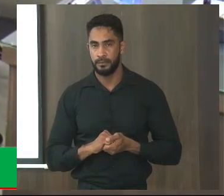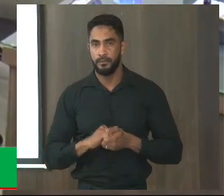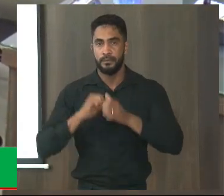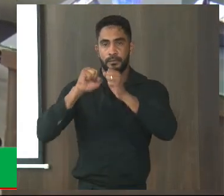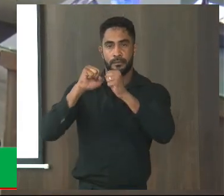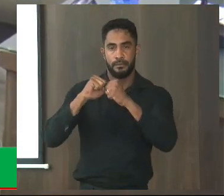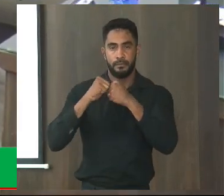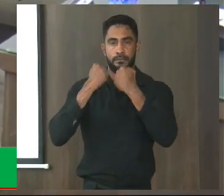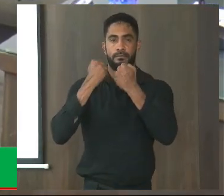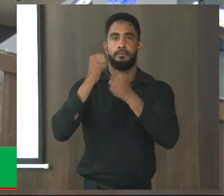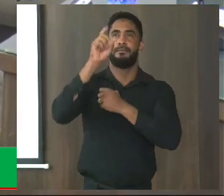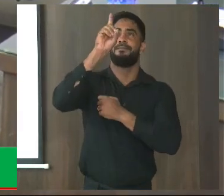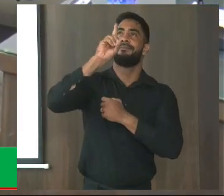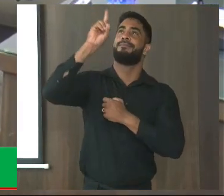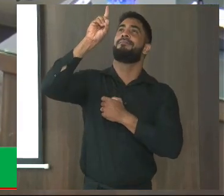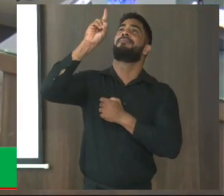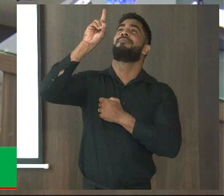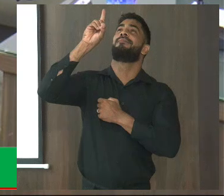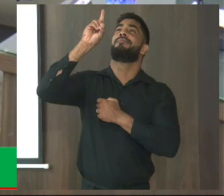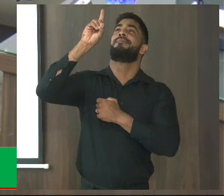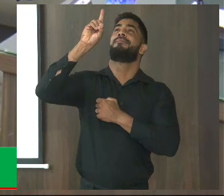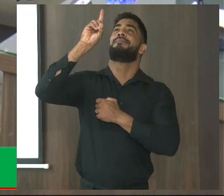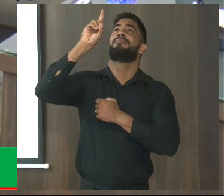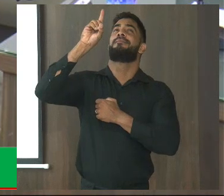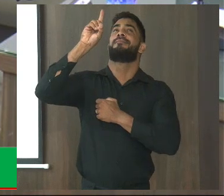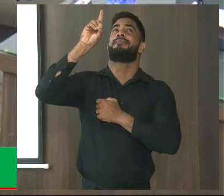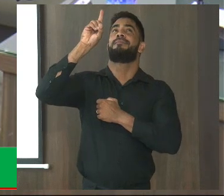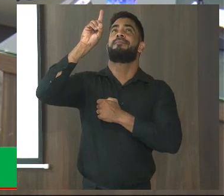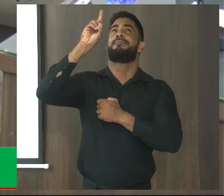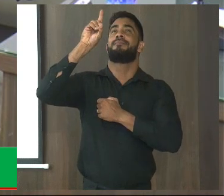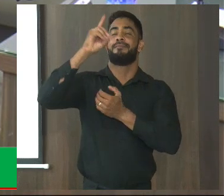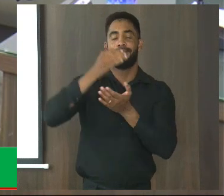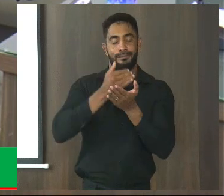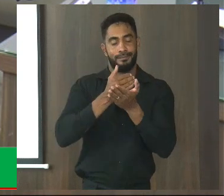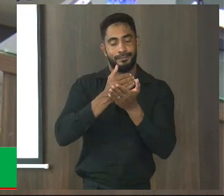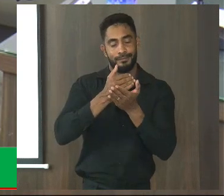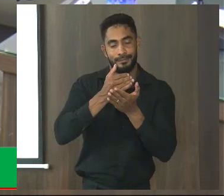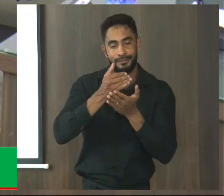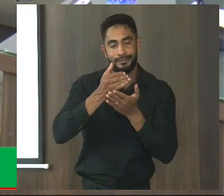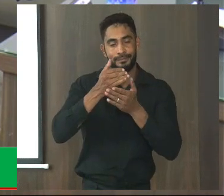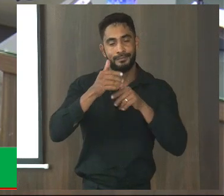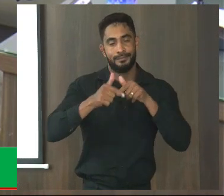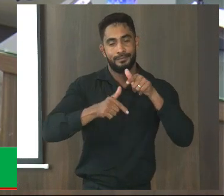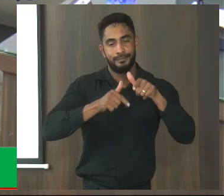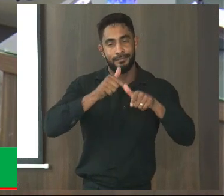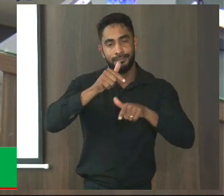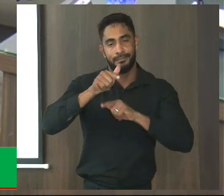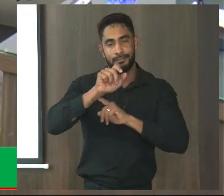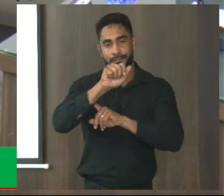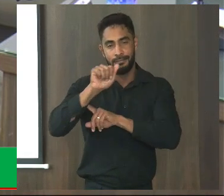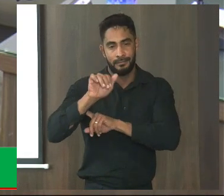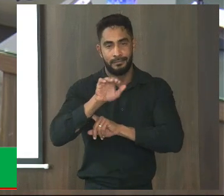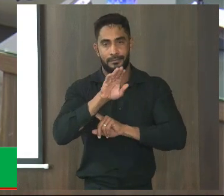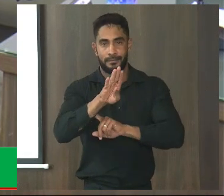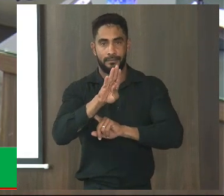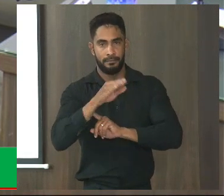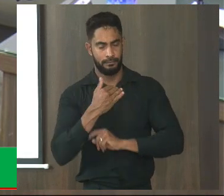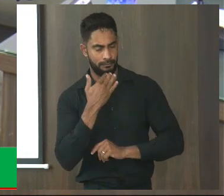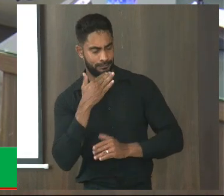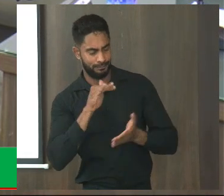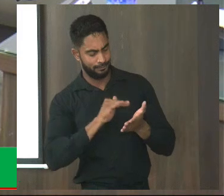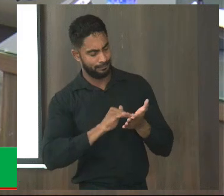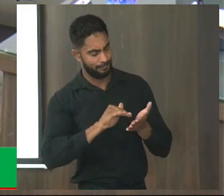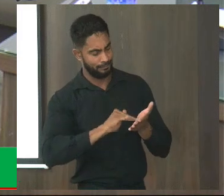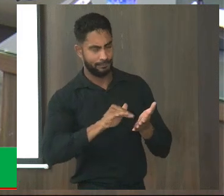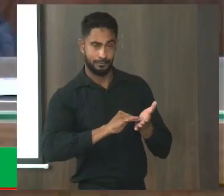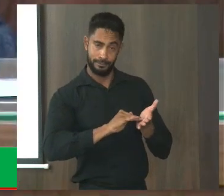Sob a proteção de Deus e em nome do povo janaubense, iniciamos os nossos trabalhos. Solicito então ao seu